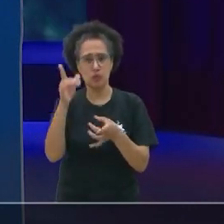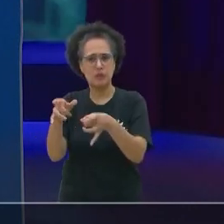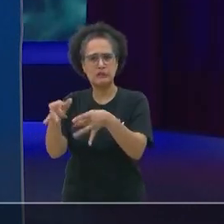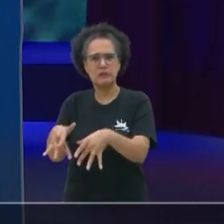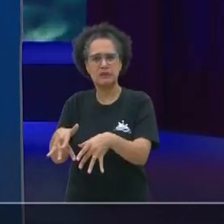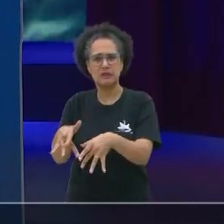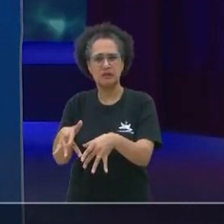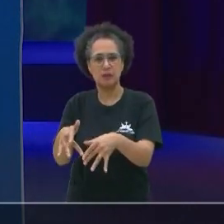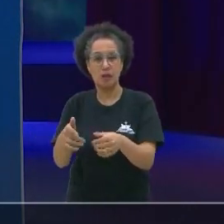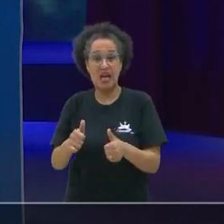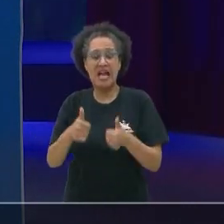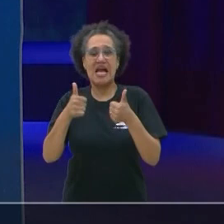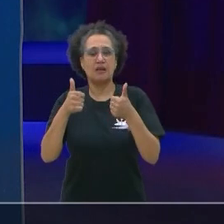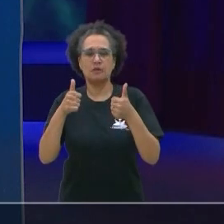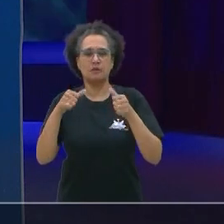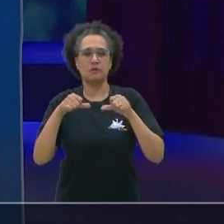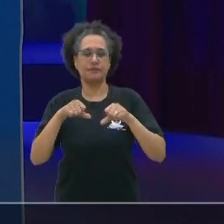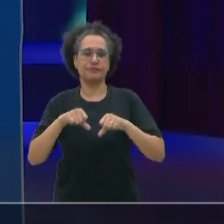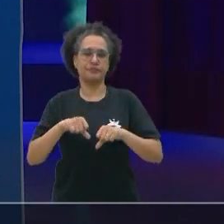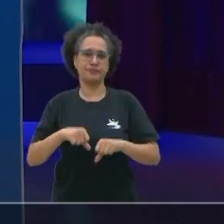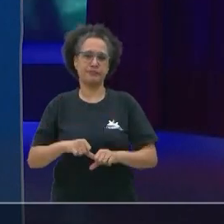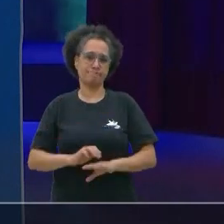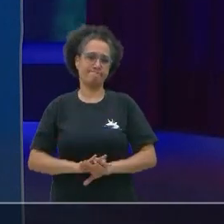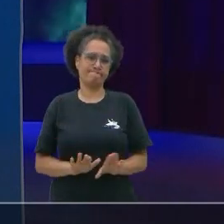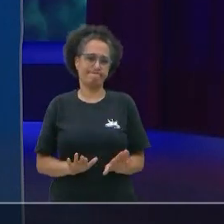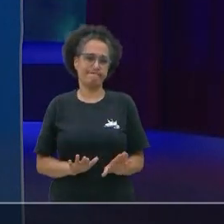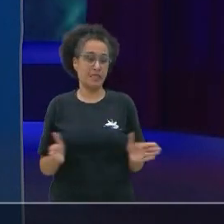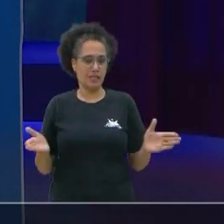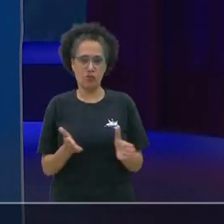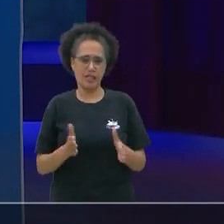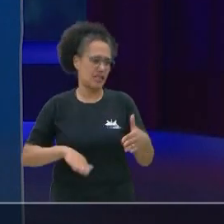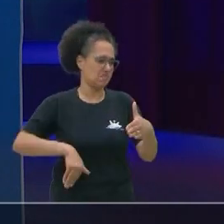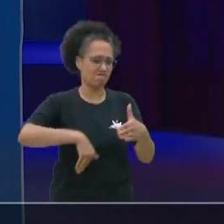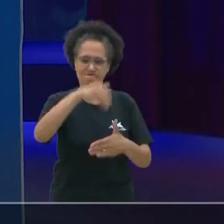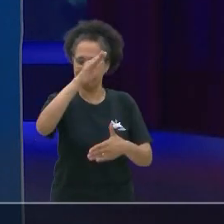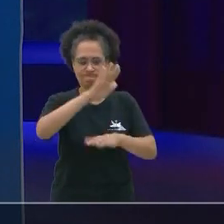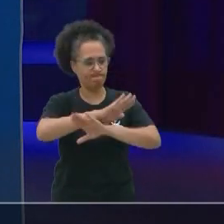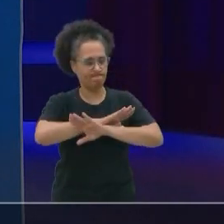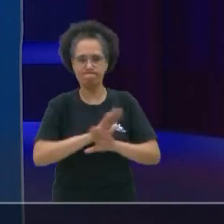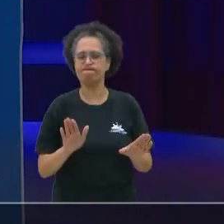desanimar. Agora ela vai chutar o balde.